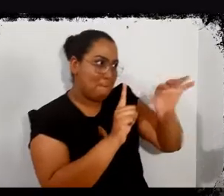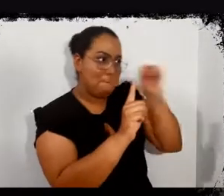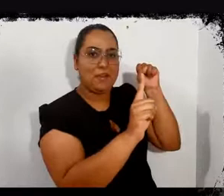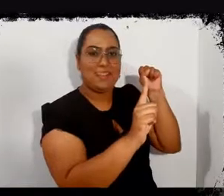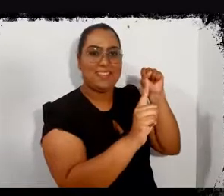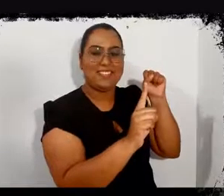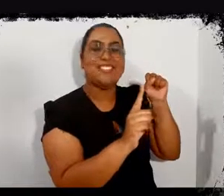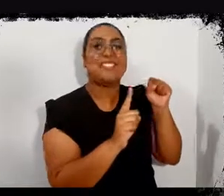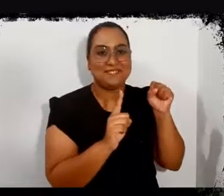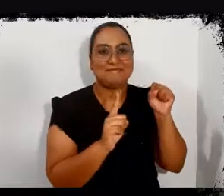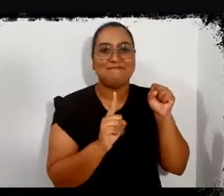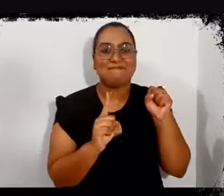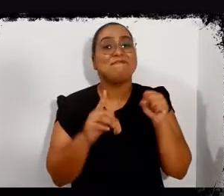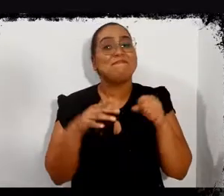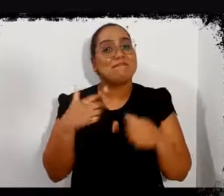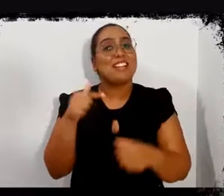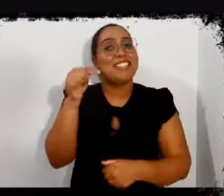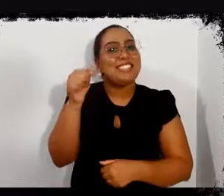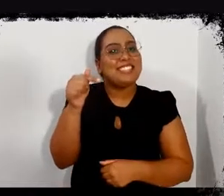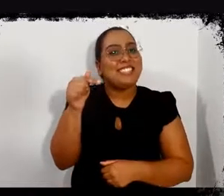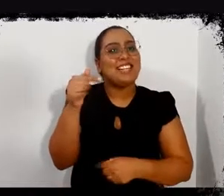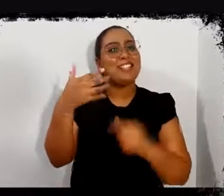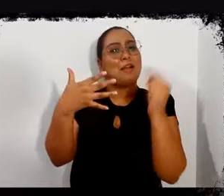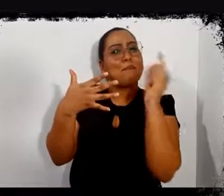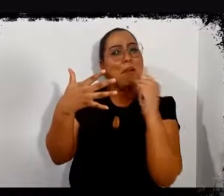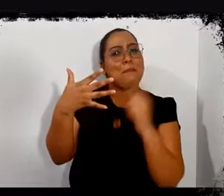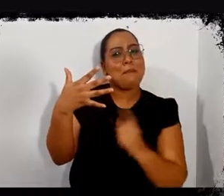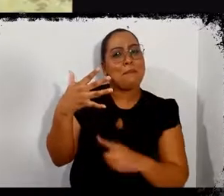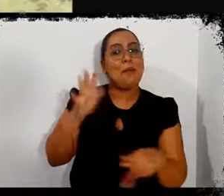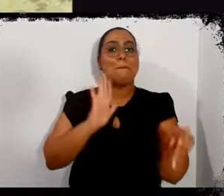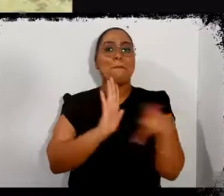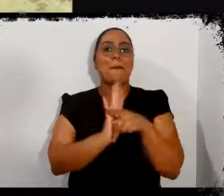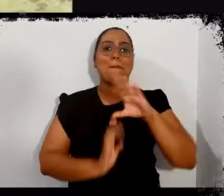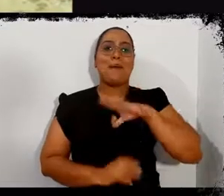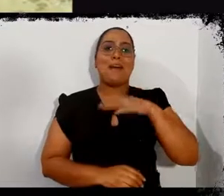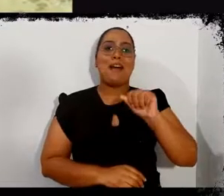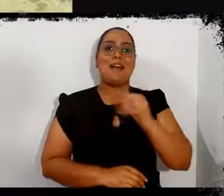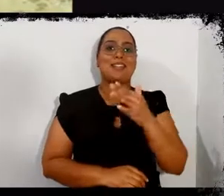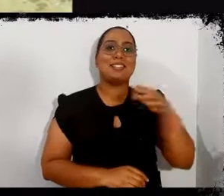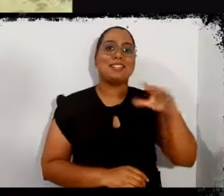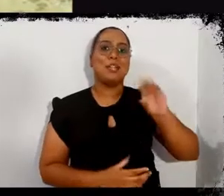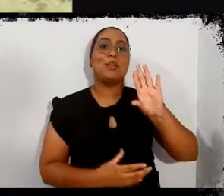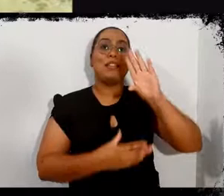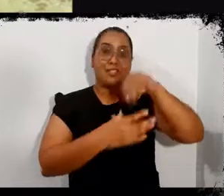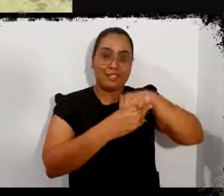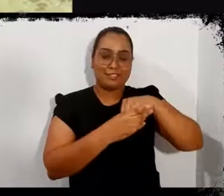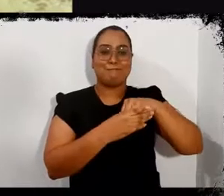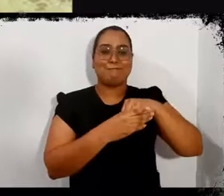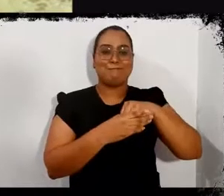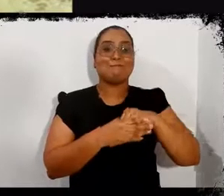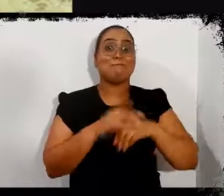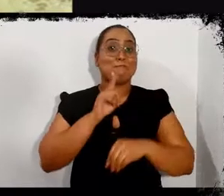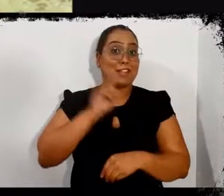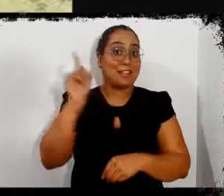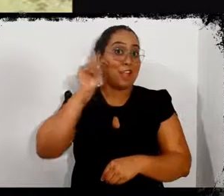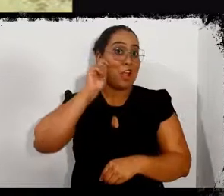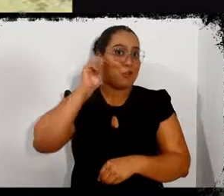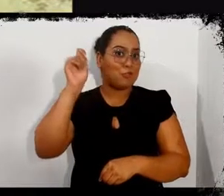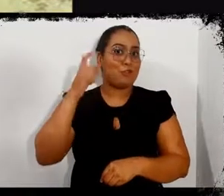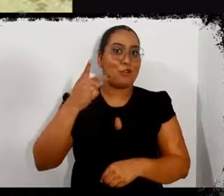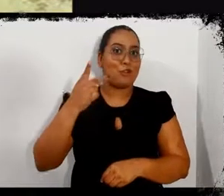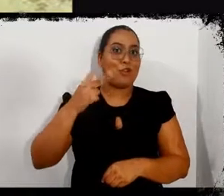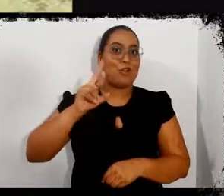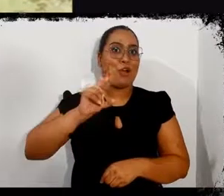contos tradicionais, ou como ele diz, os contos maravilhosos, podem não ter